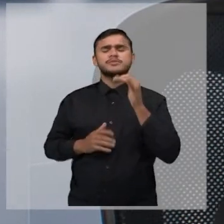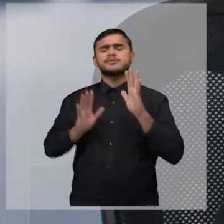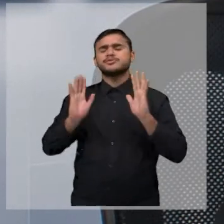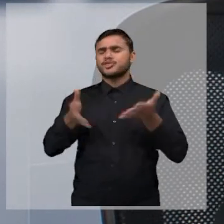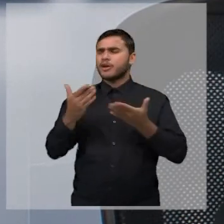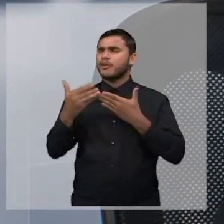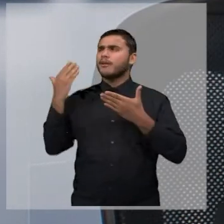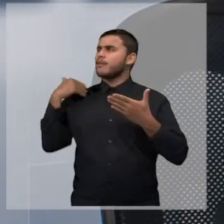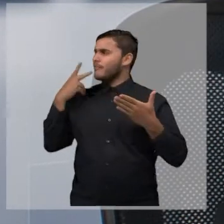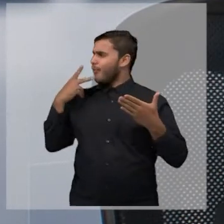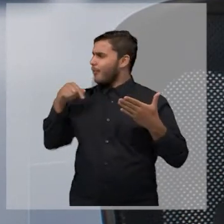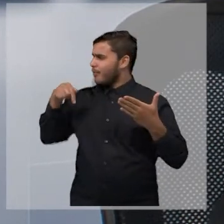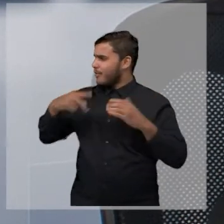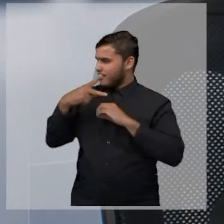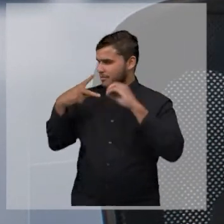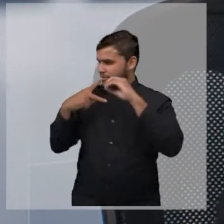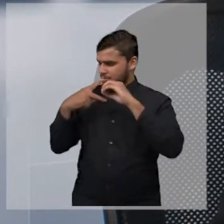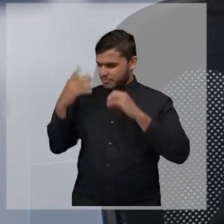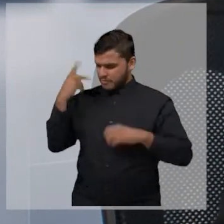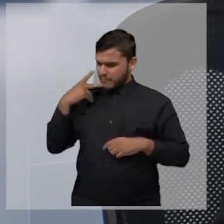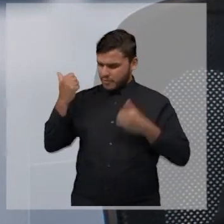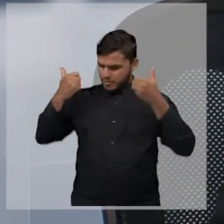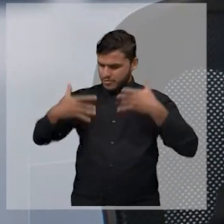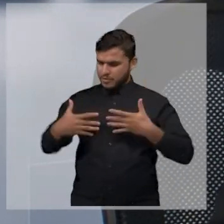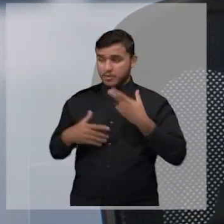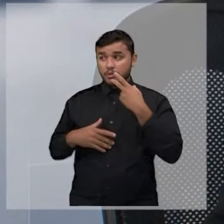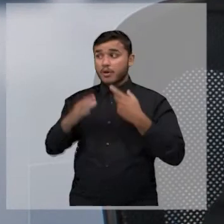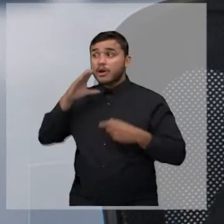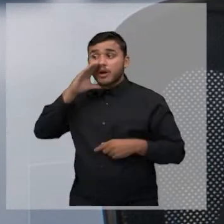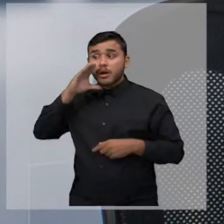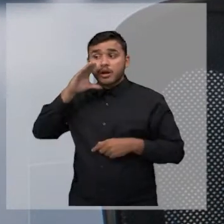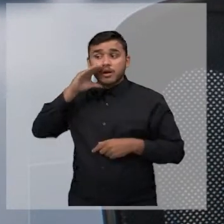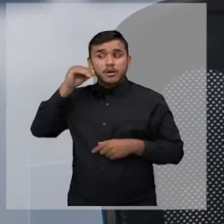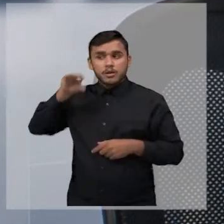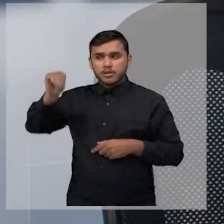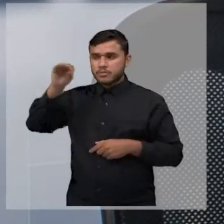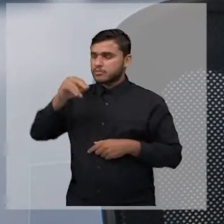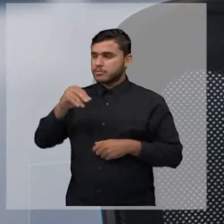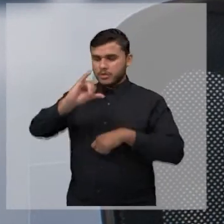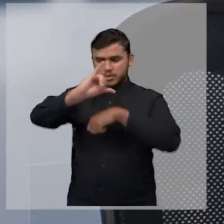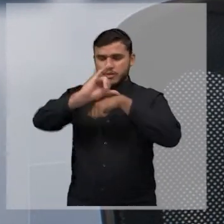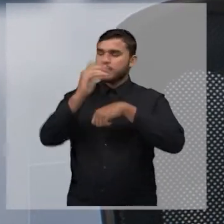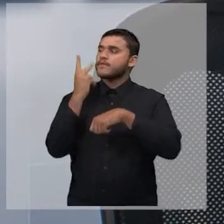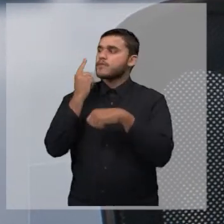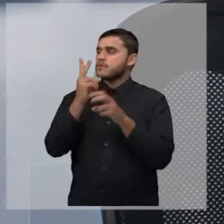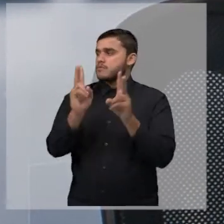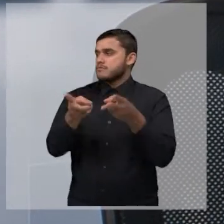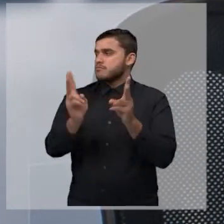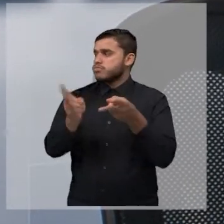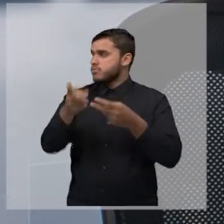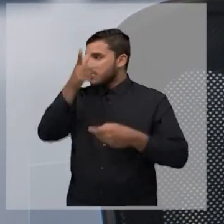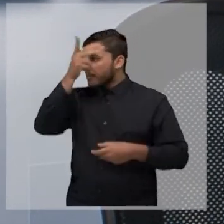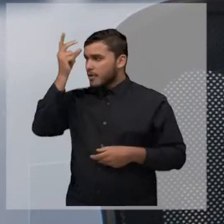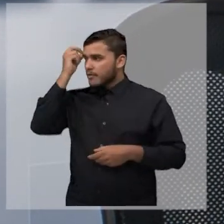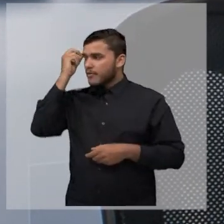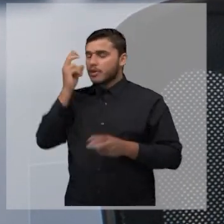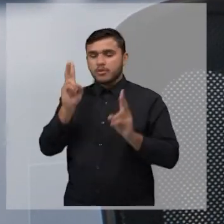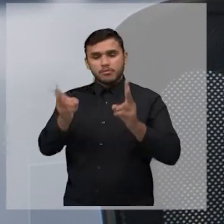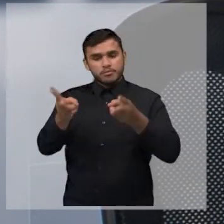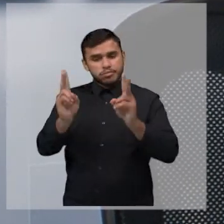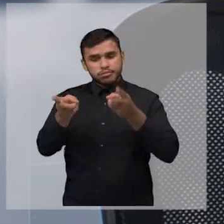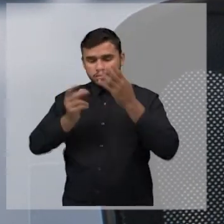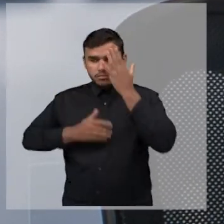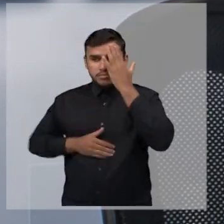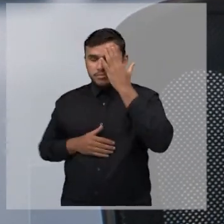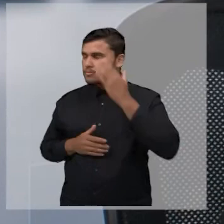últimos programas, o presidente Ciro Gomes, sabe que não pode perder Fortaleza, né? Fortaleza, hoje, na minha